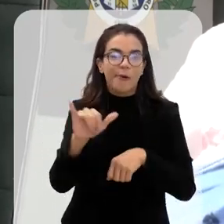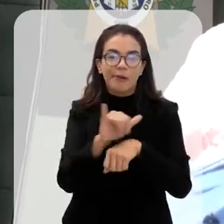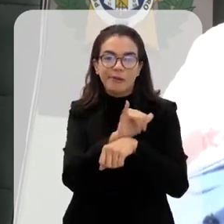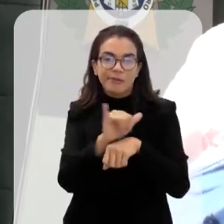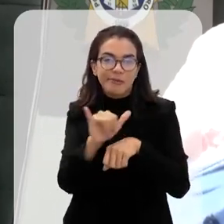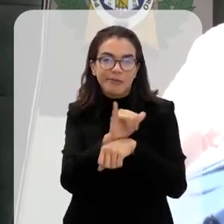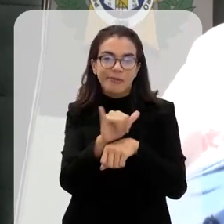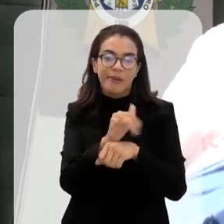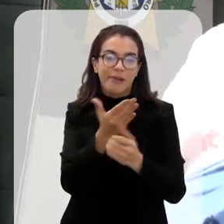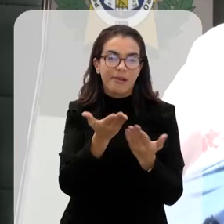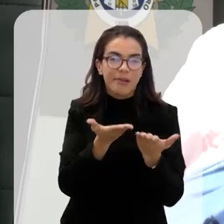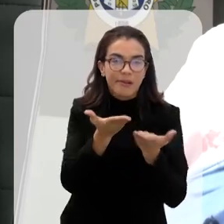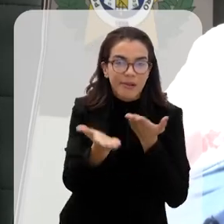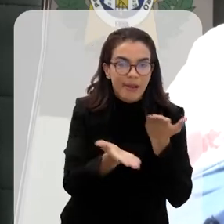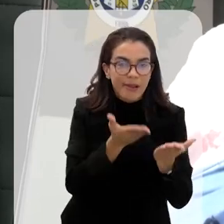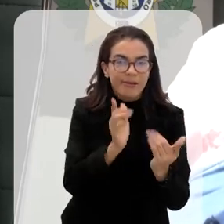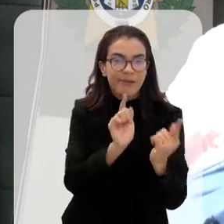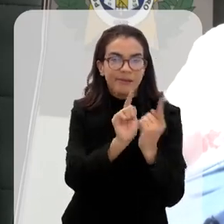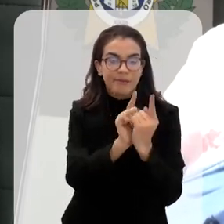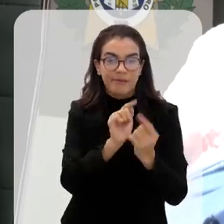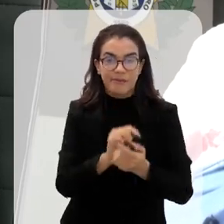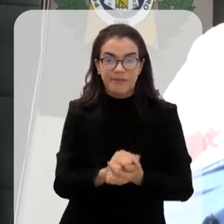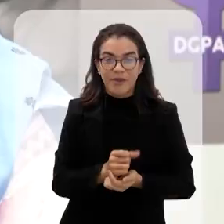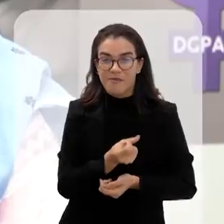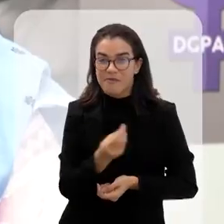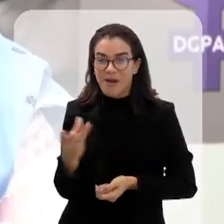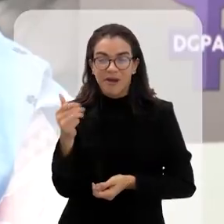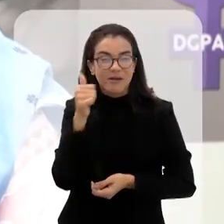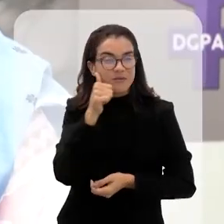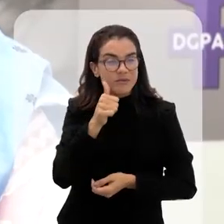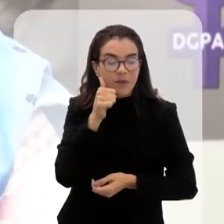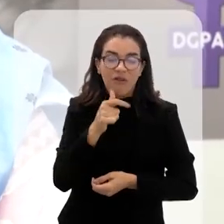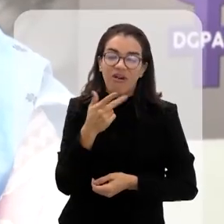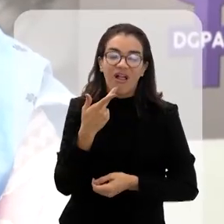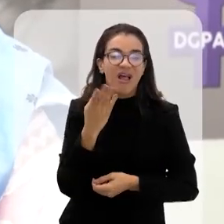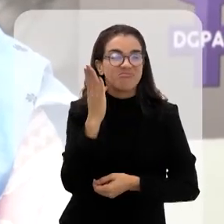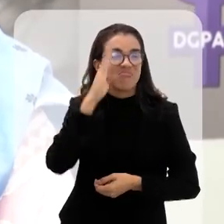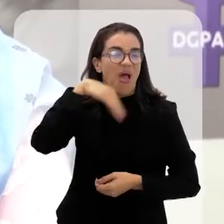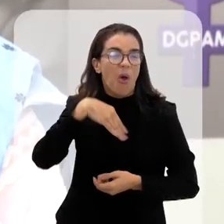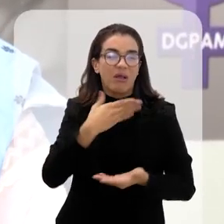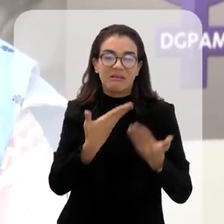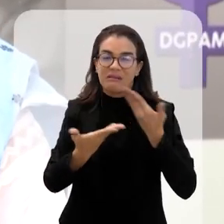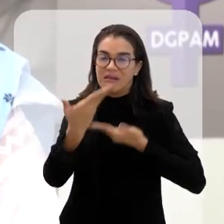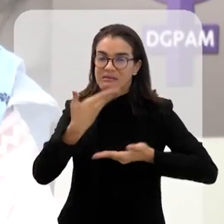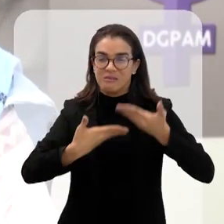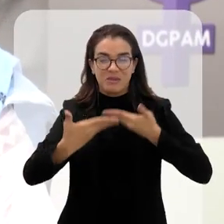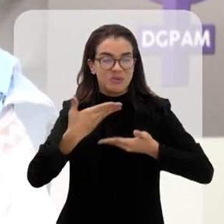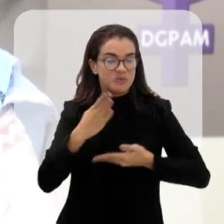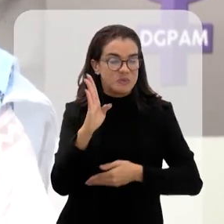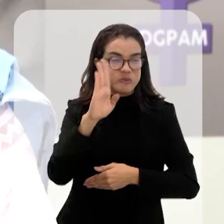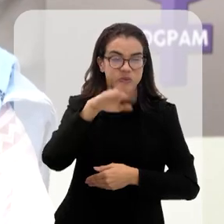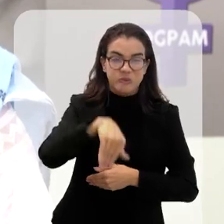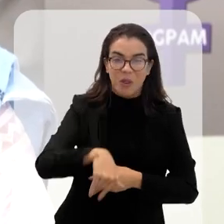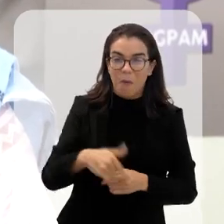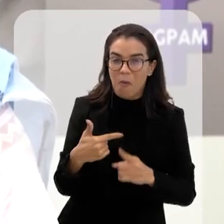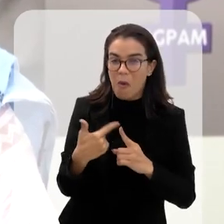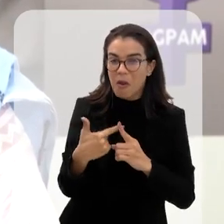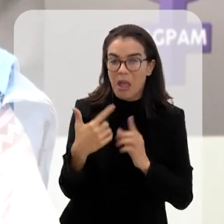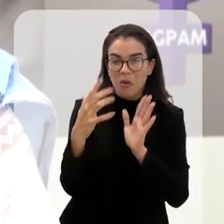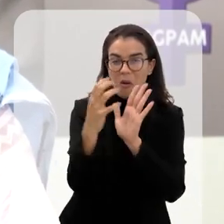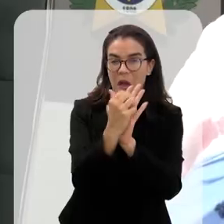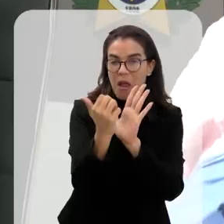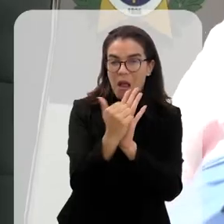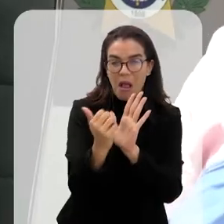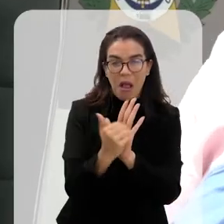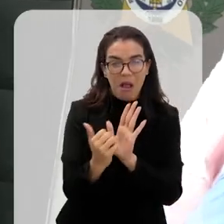é uma outra forma de atendimento. Então muitas mulheres acham que não foram bem atendidas porque não foi gerado